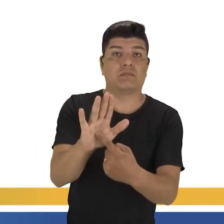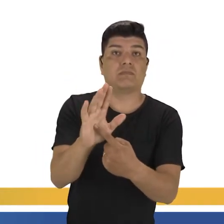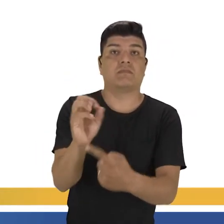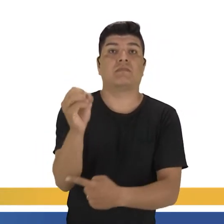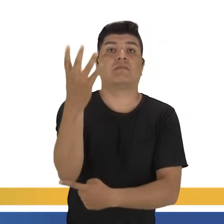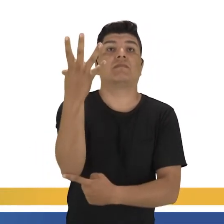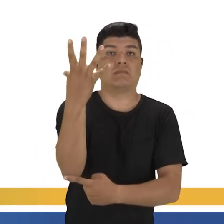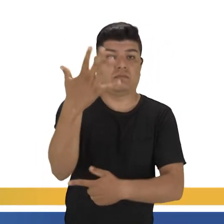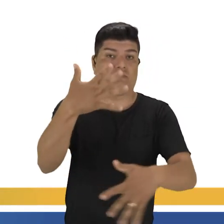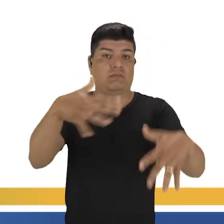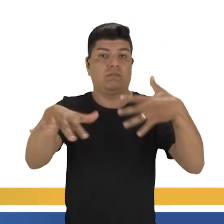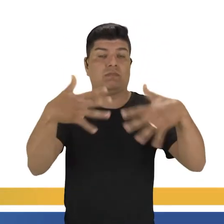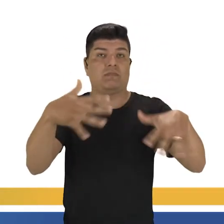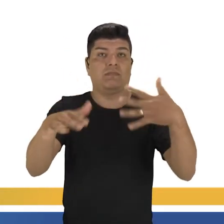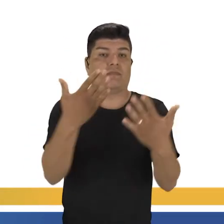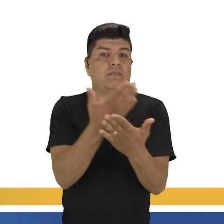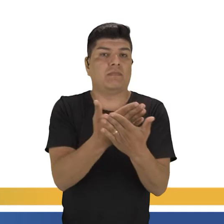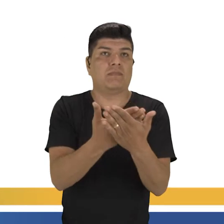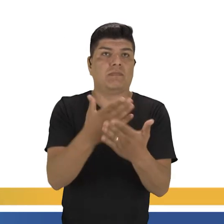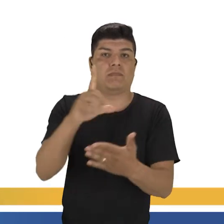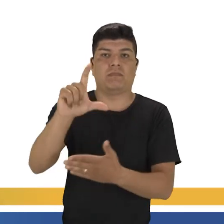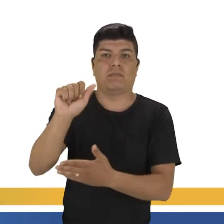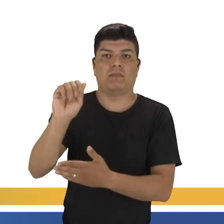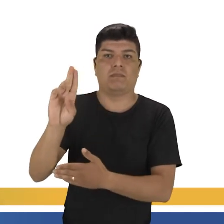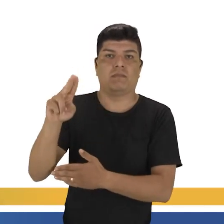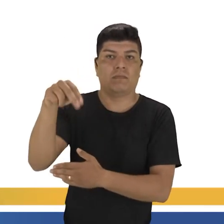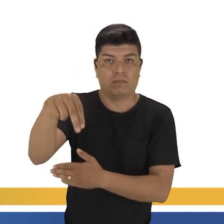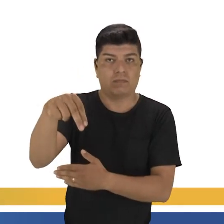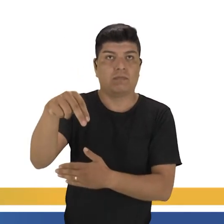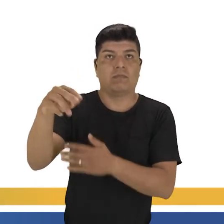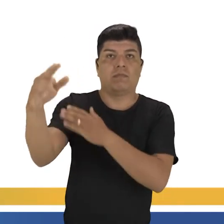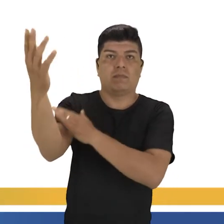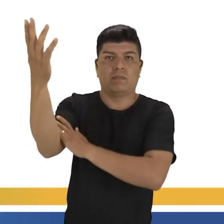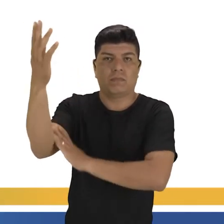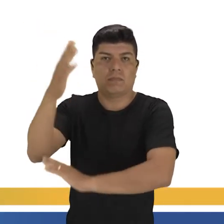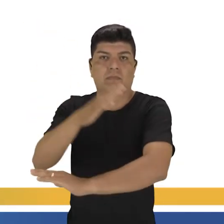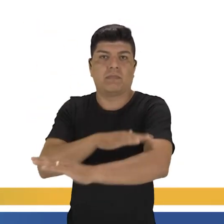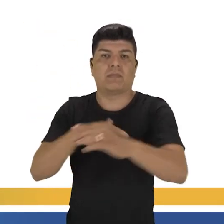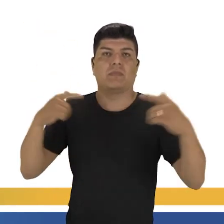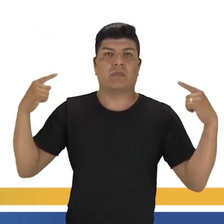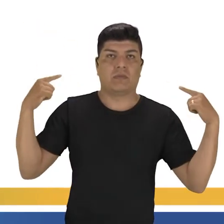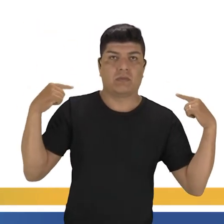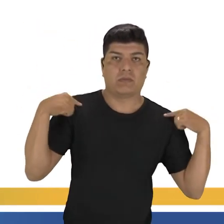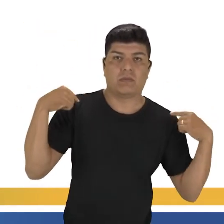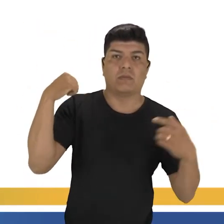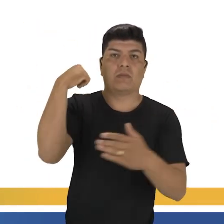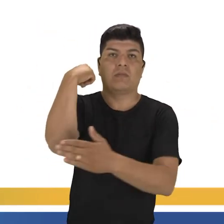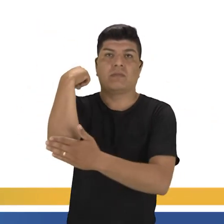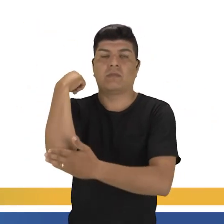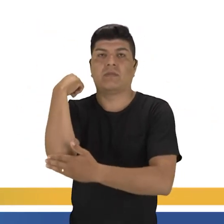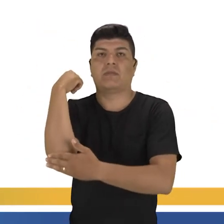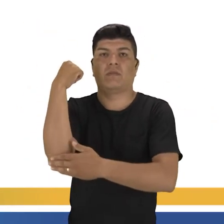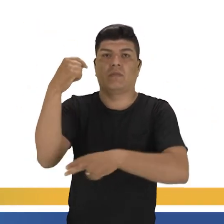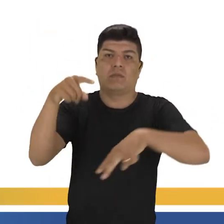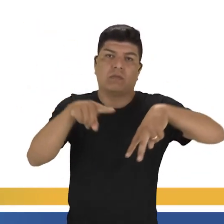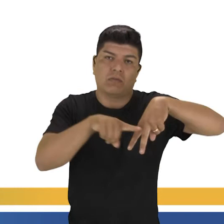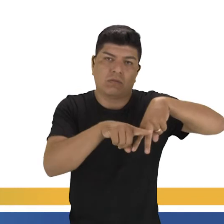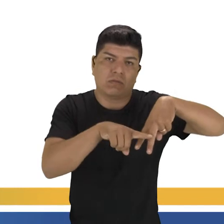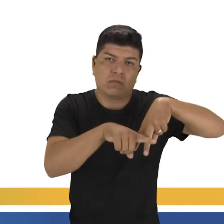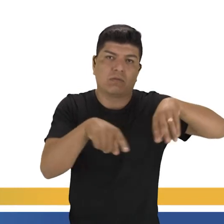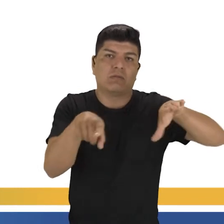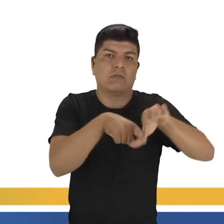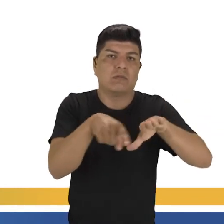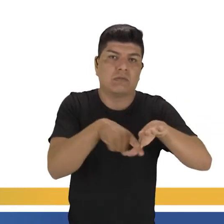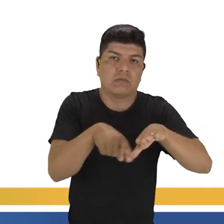fator de movimento que foi estudado por Laban, ou seja, nos braços, nos ombros, no cotovelo, nos joelhos, nos pés,